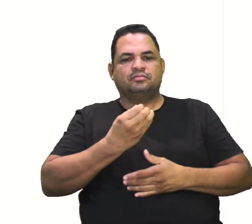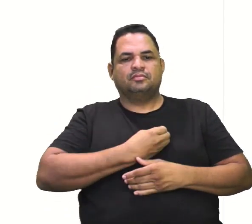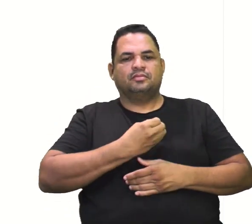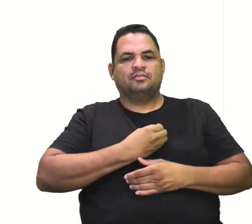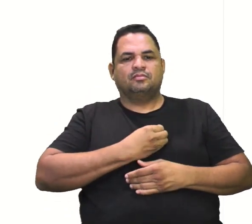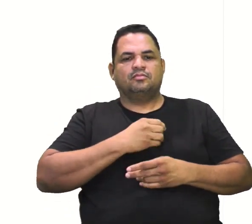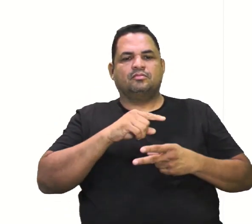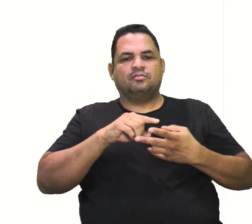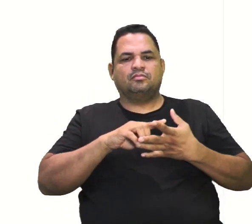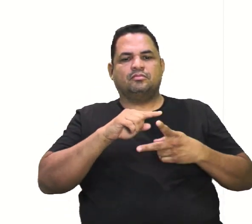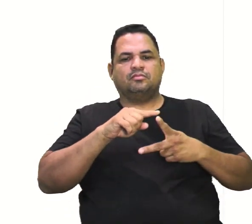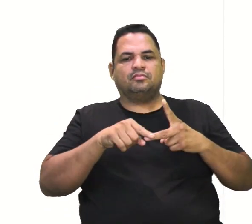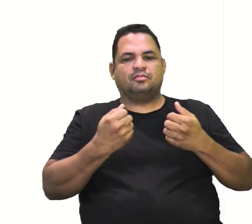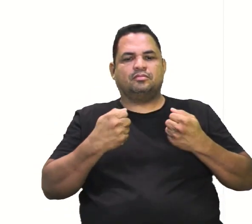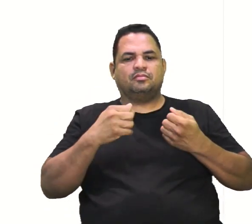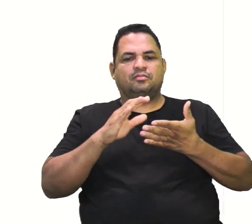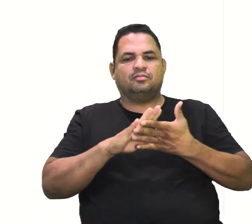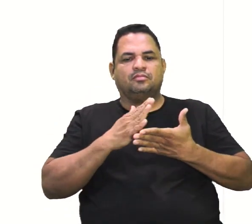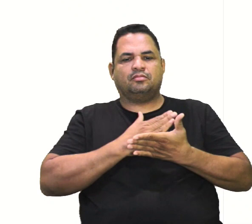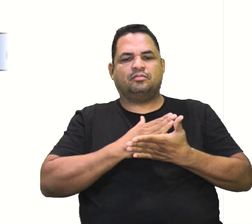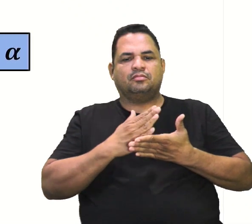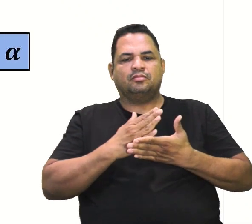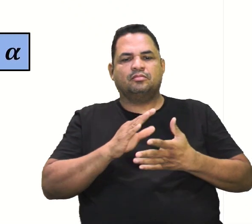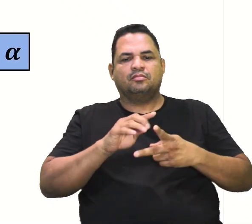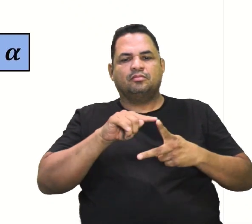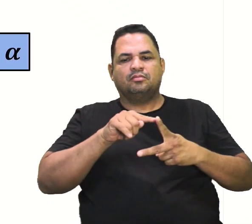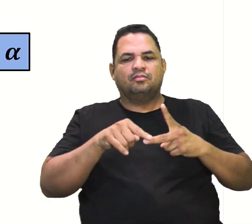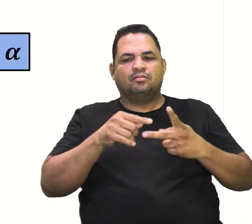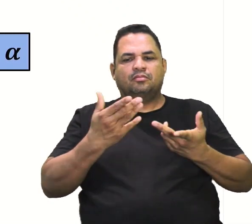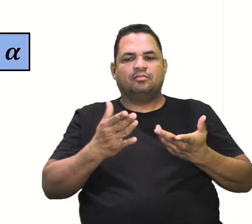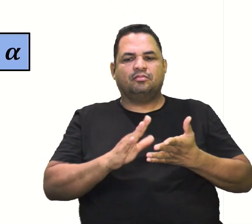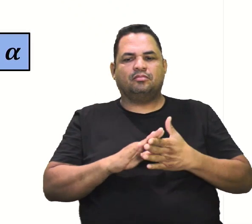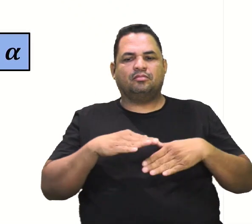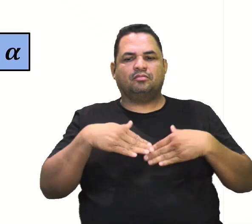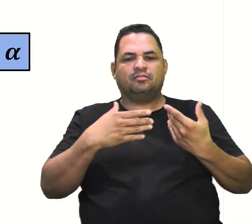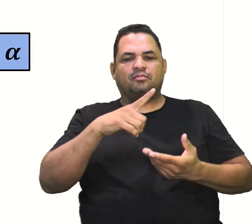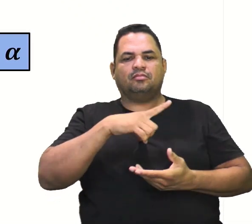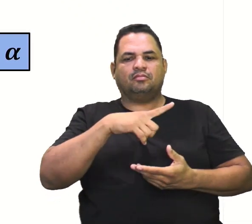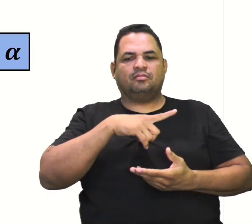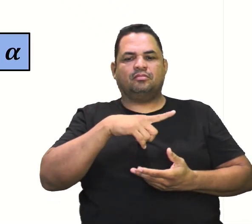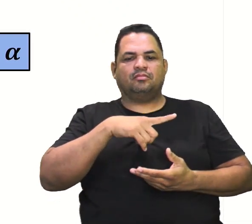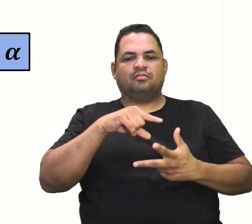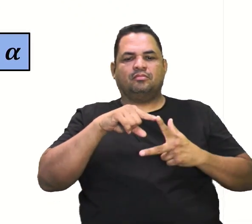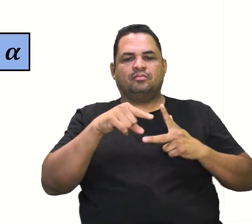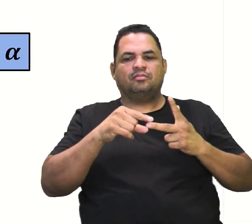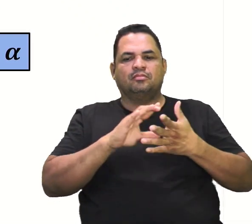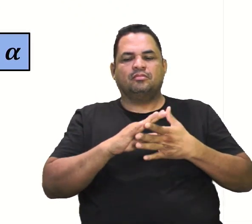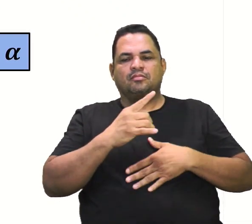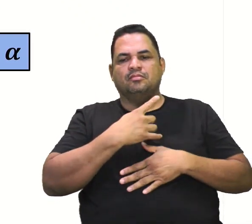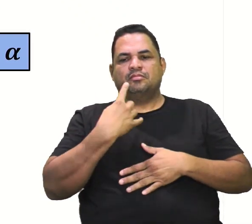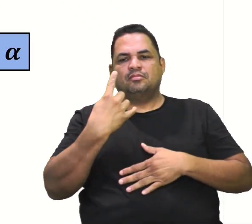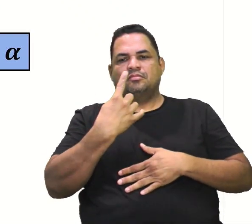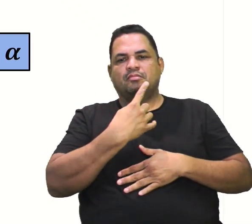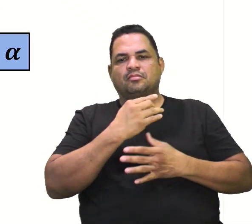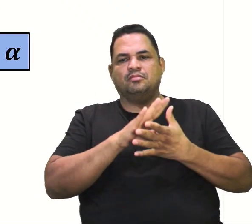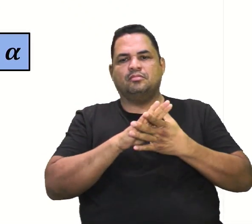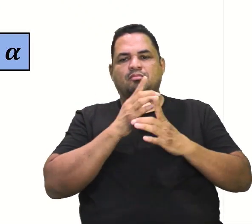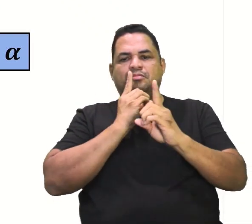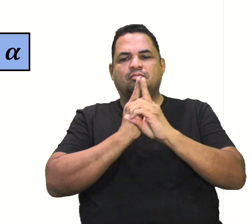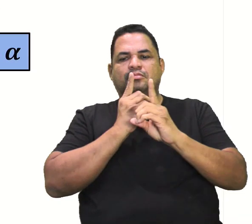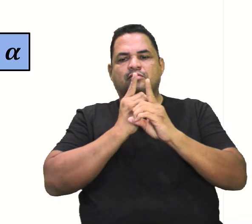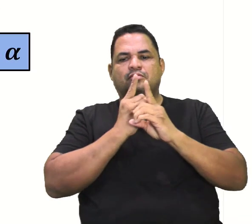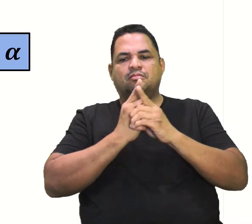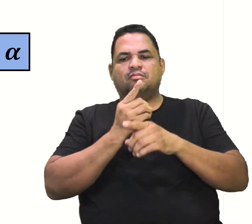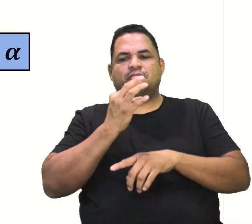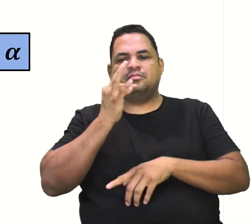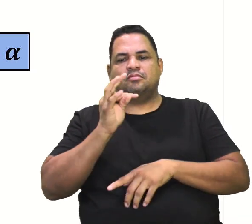angular. Também podemos ter a partir do ângulo, né? E aí? Quando tivermos o ângulo, é só nós encontrarmos a